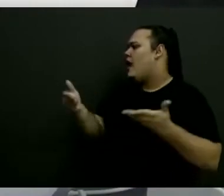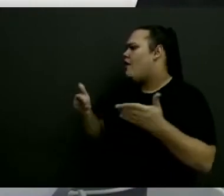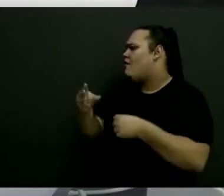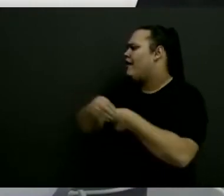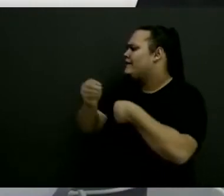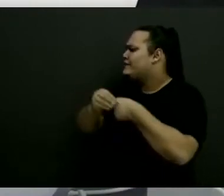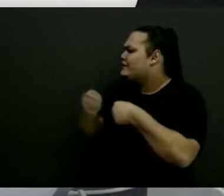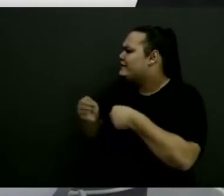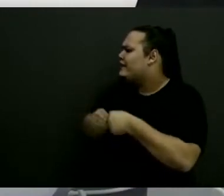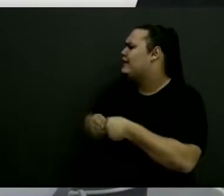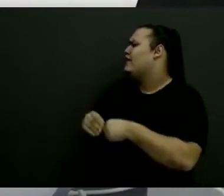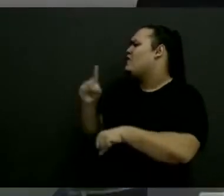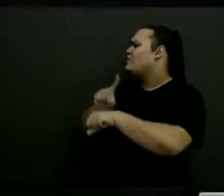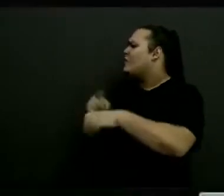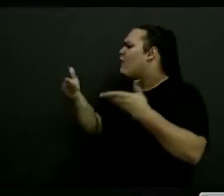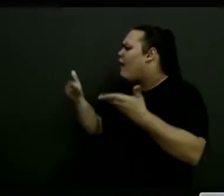en este tiempo de pandemia?